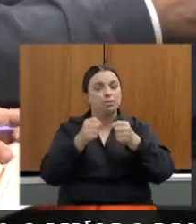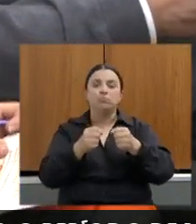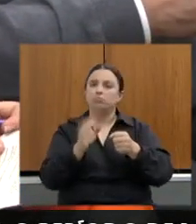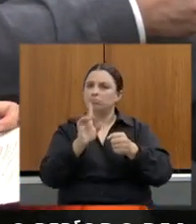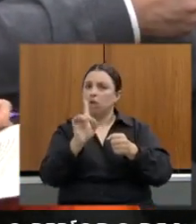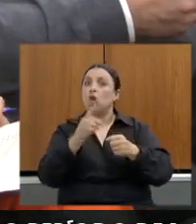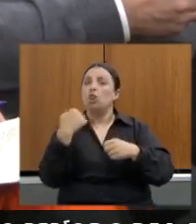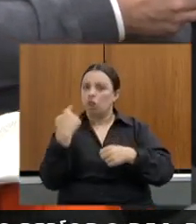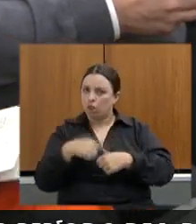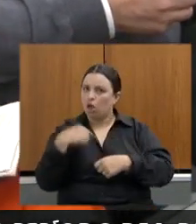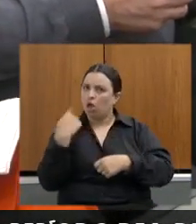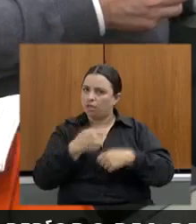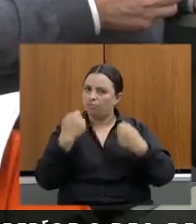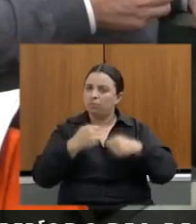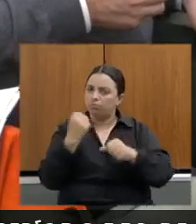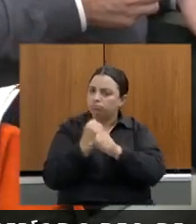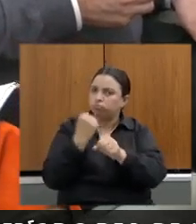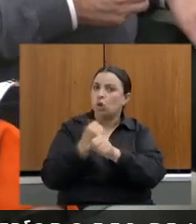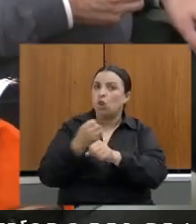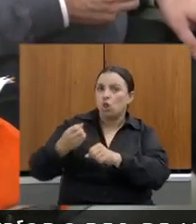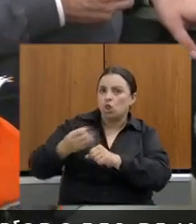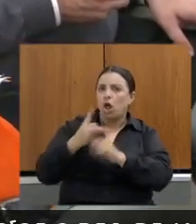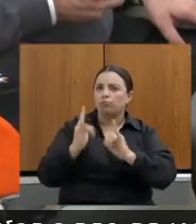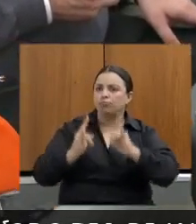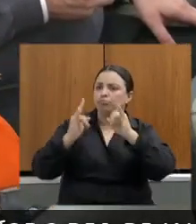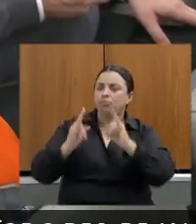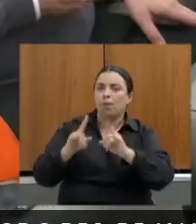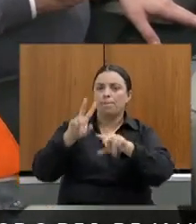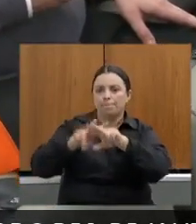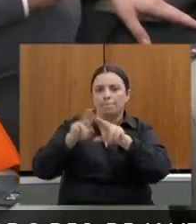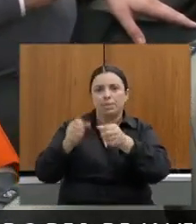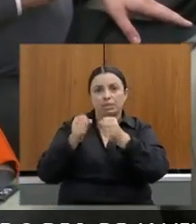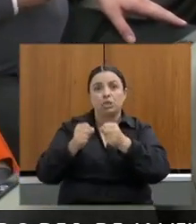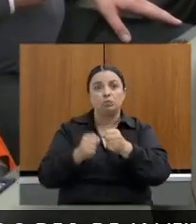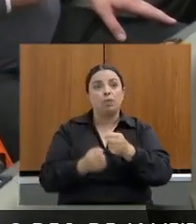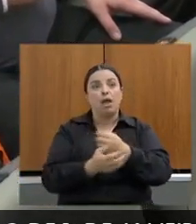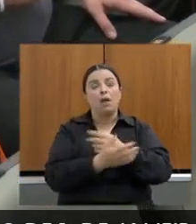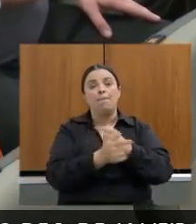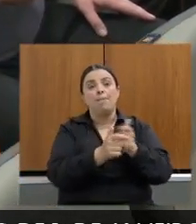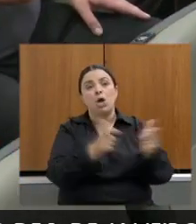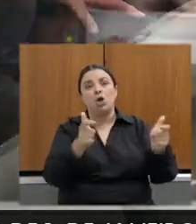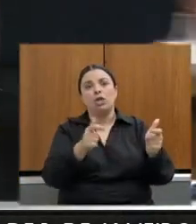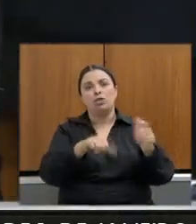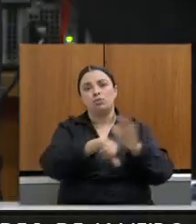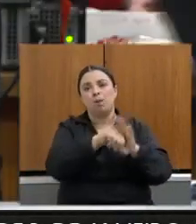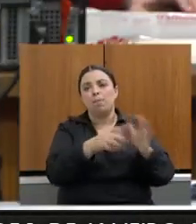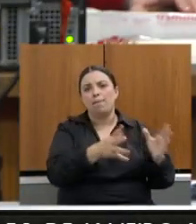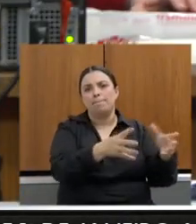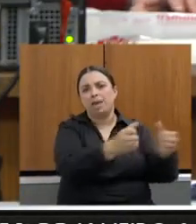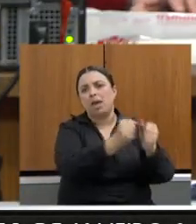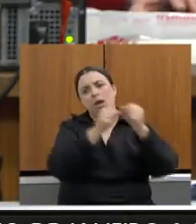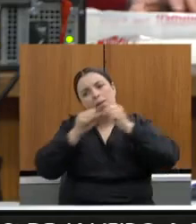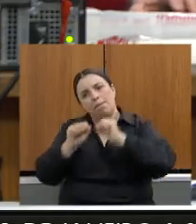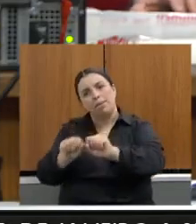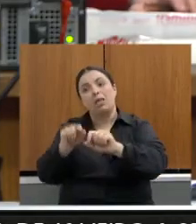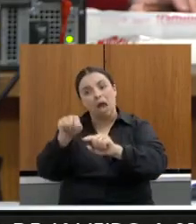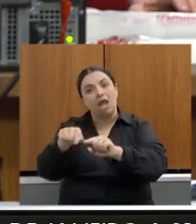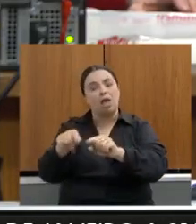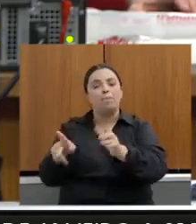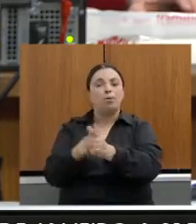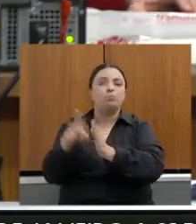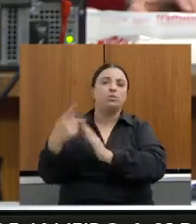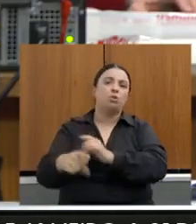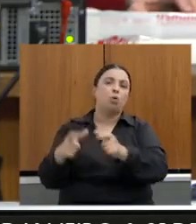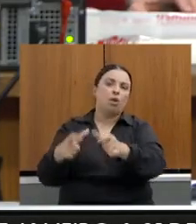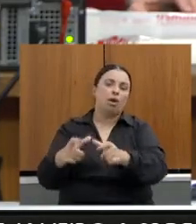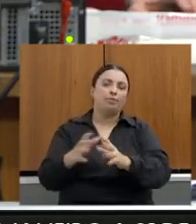presídios e novas vagas para colocarmos bastante criminosos lá na cadeia que é o lugar deles parabenizar o senhor também né